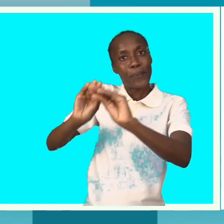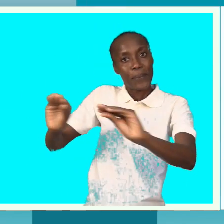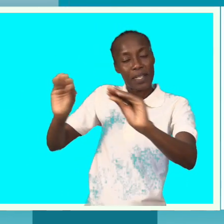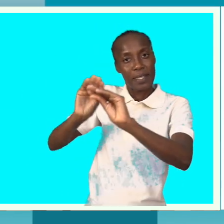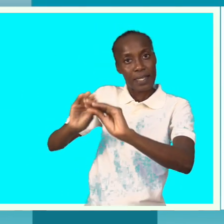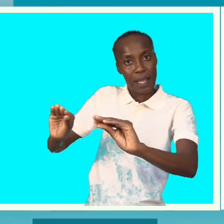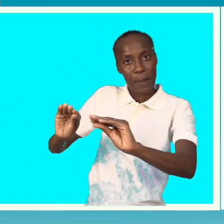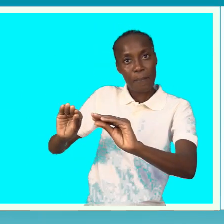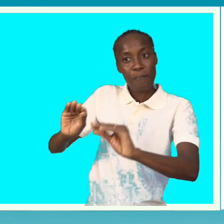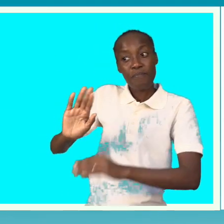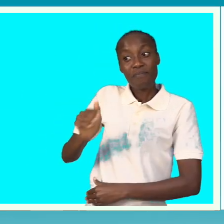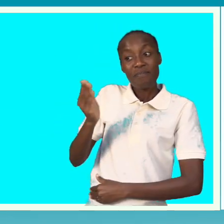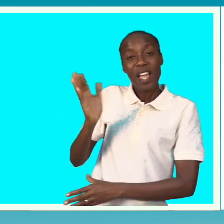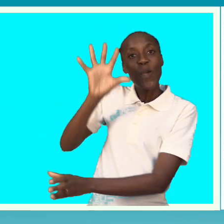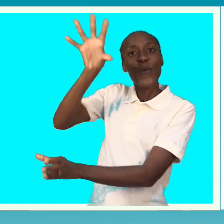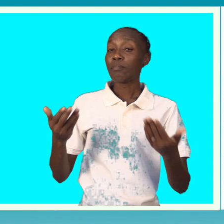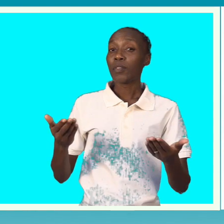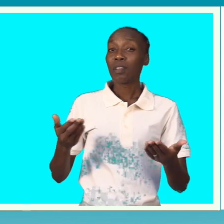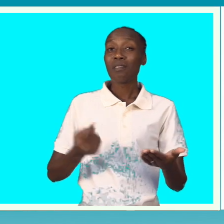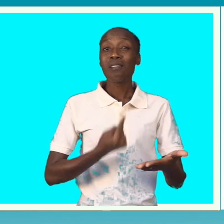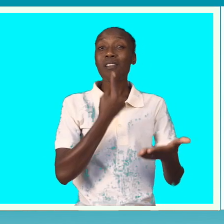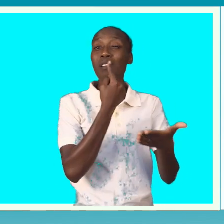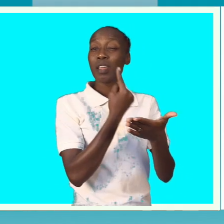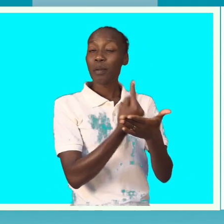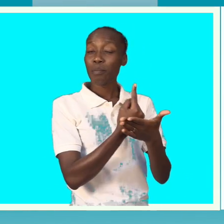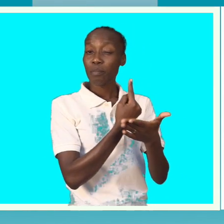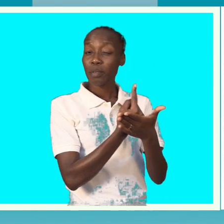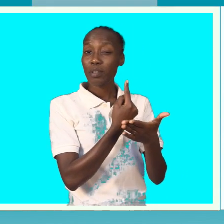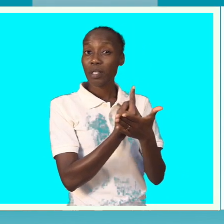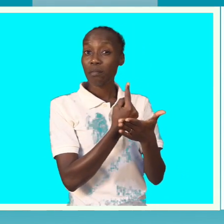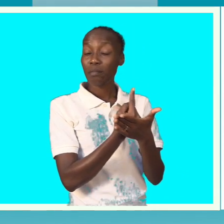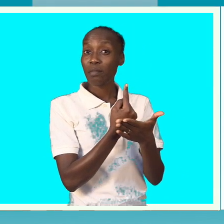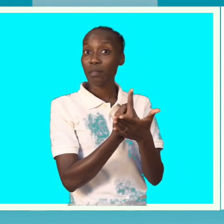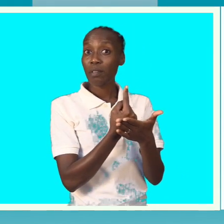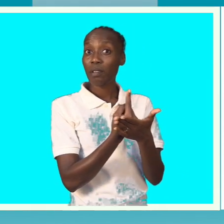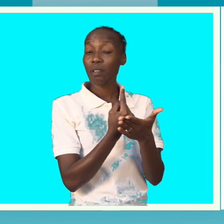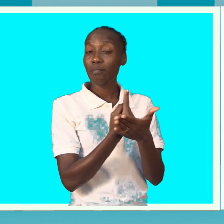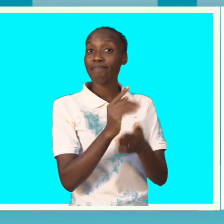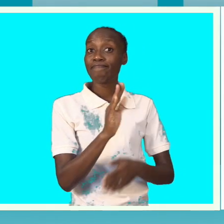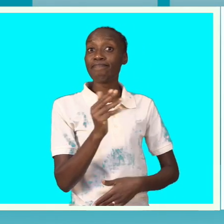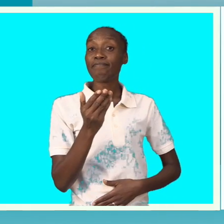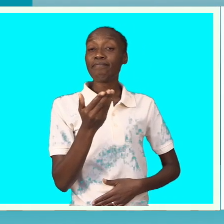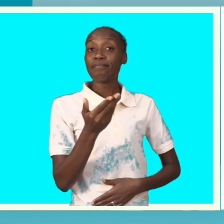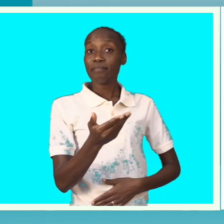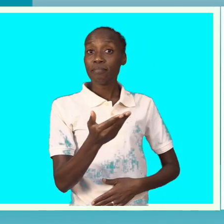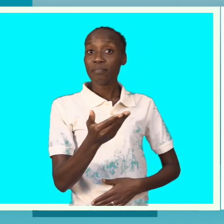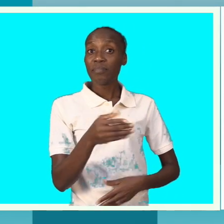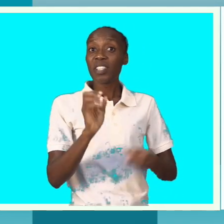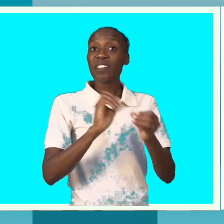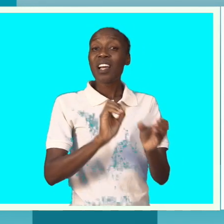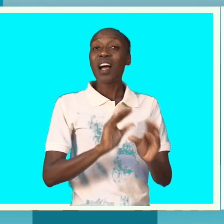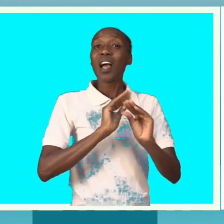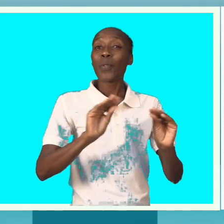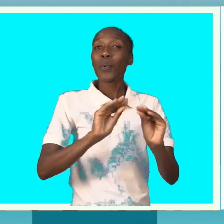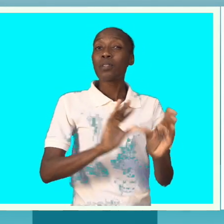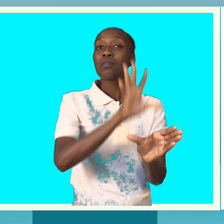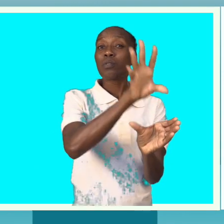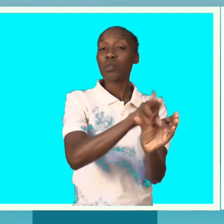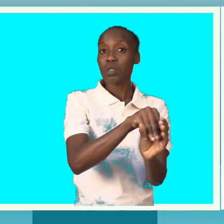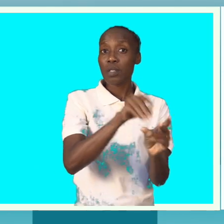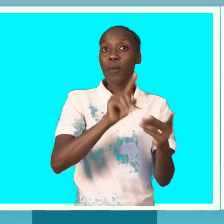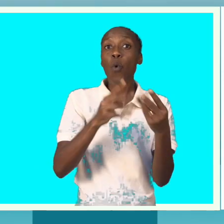ou de inclusão. Onde damos primazia à